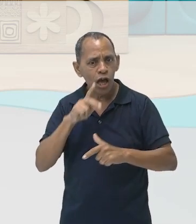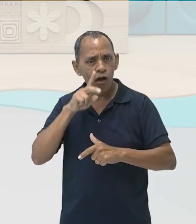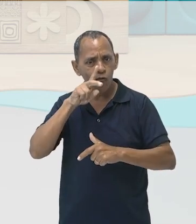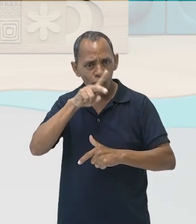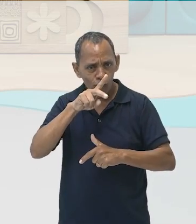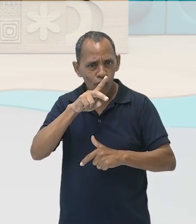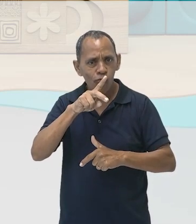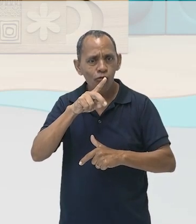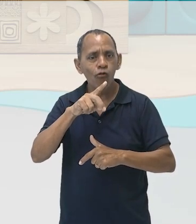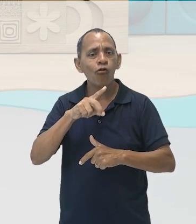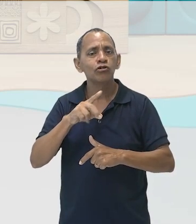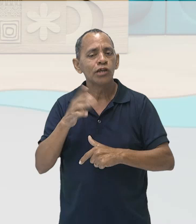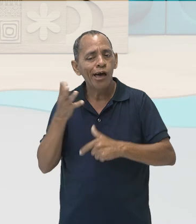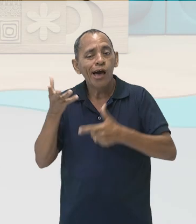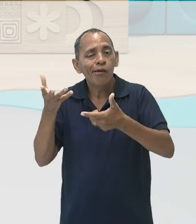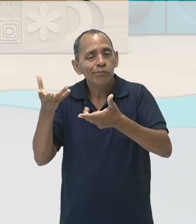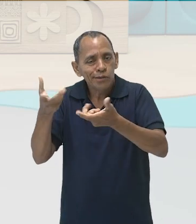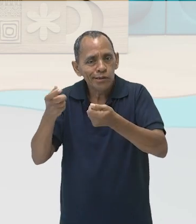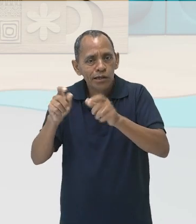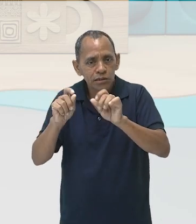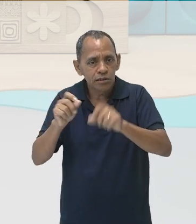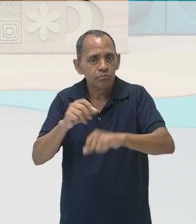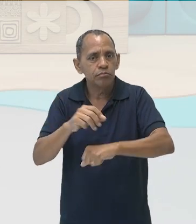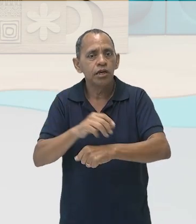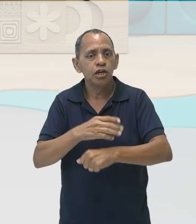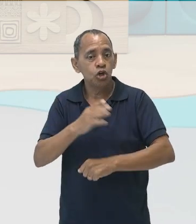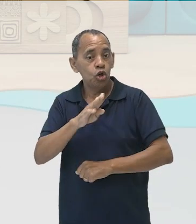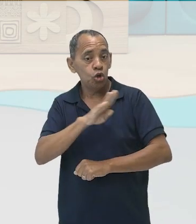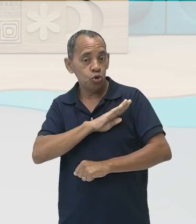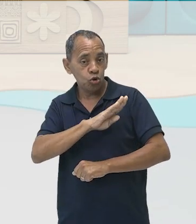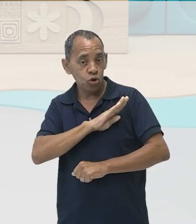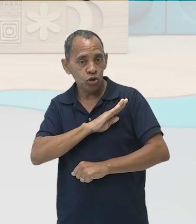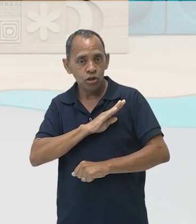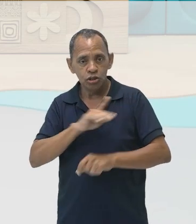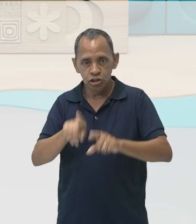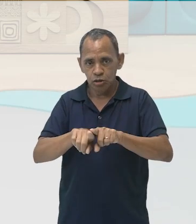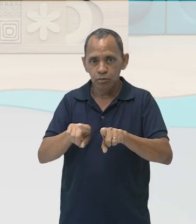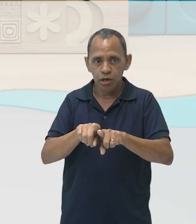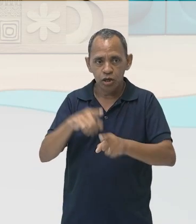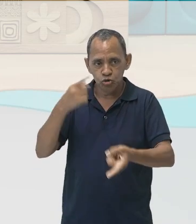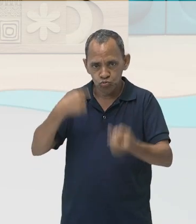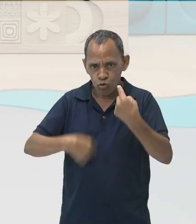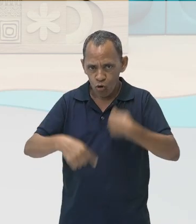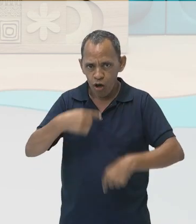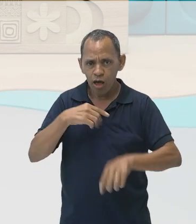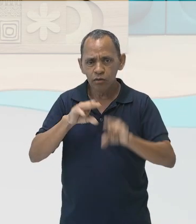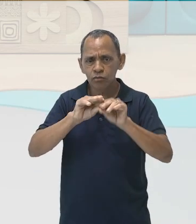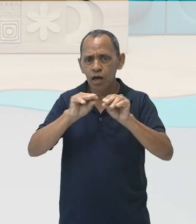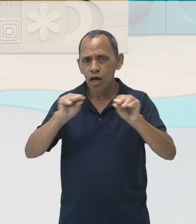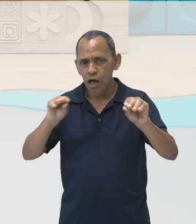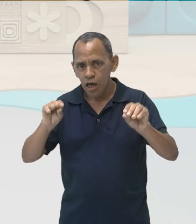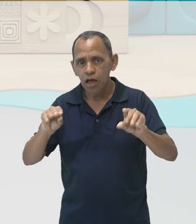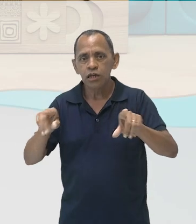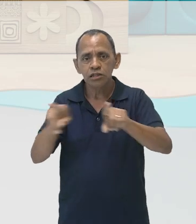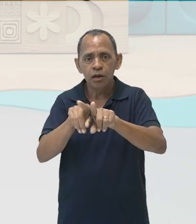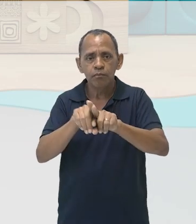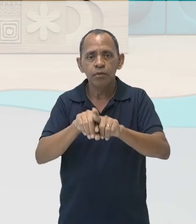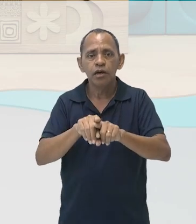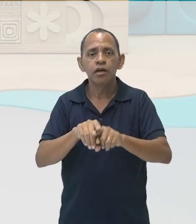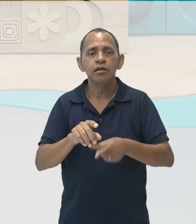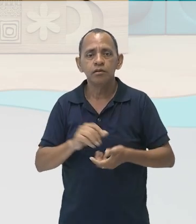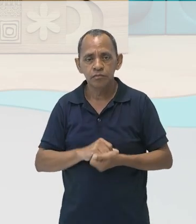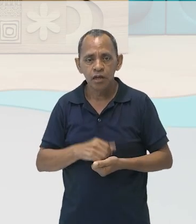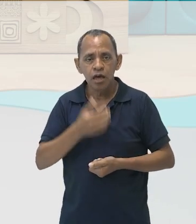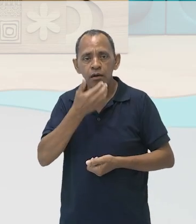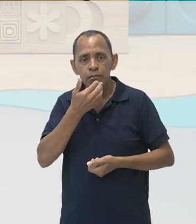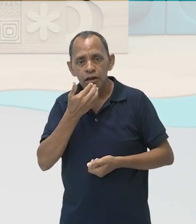da habilidade cardiorrespiratória. Nós temos também os colchonetes aqui que vão trazer esse conforto para o indivíduo, né, e